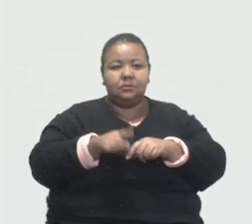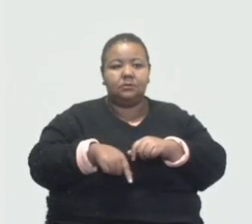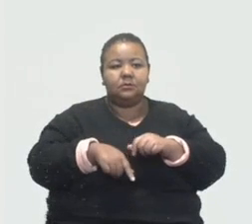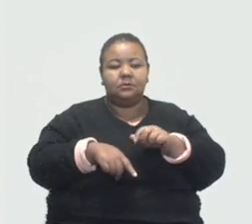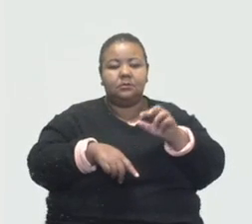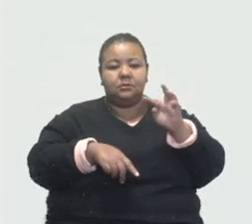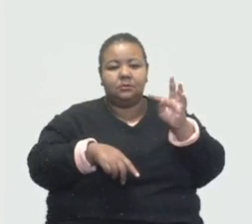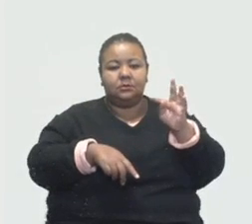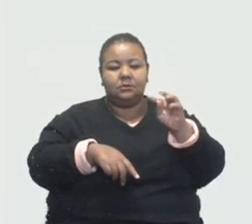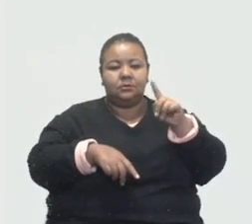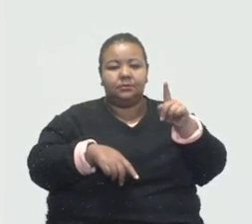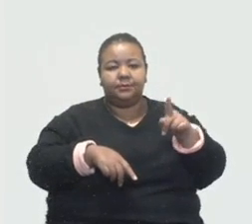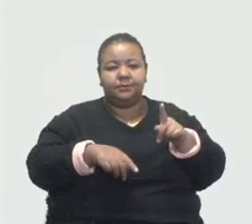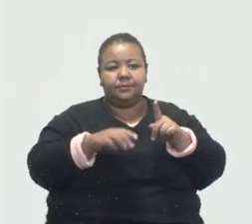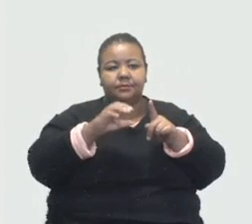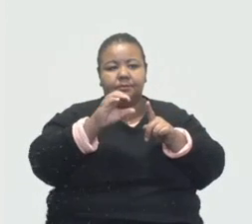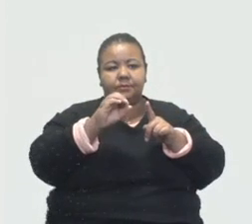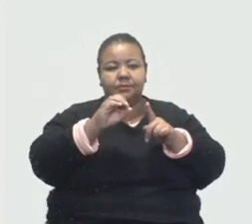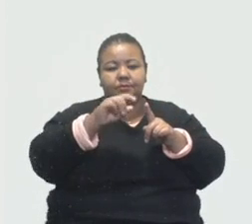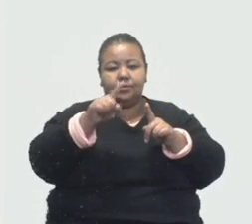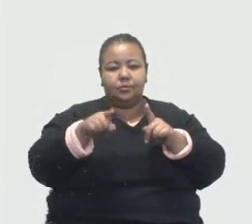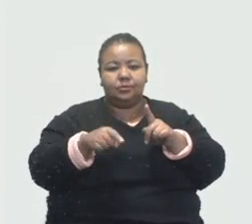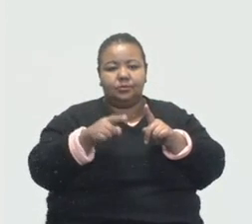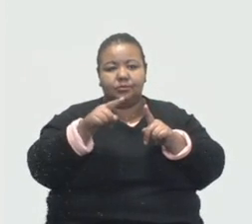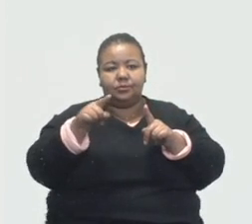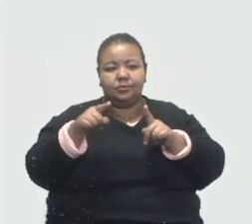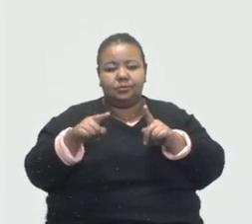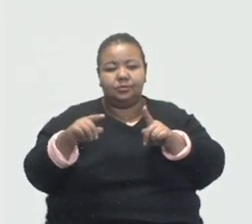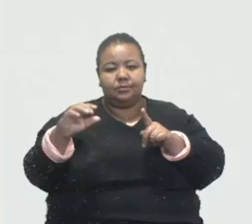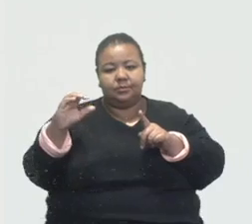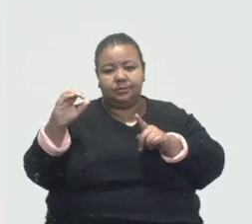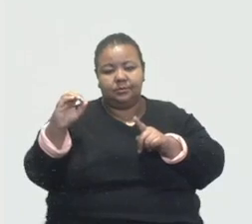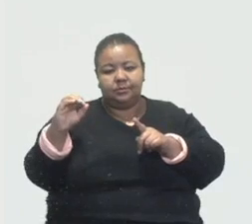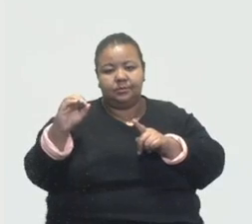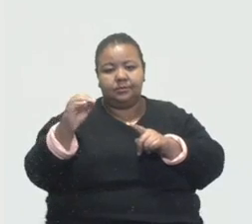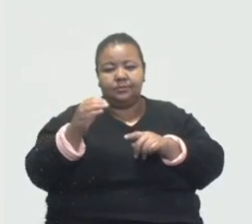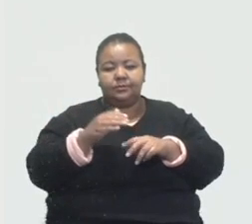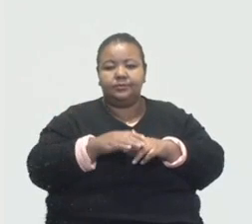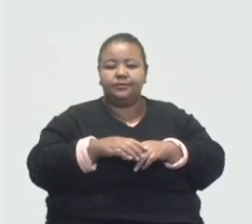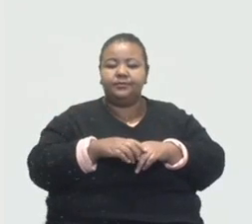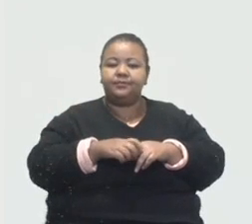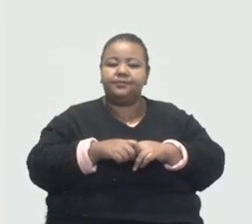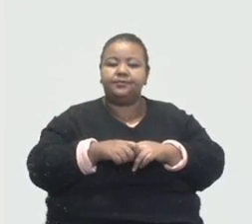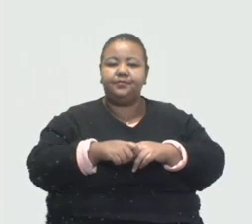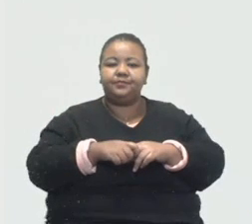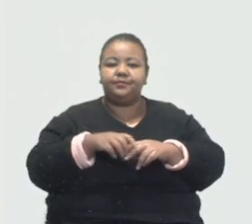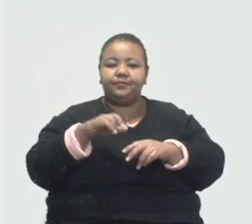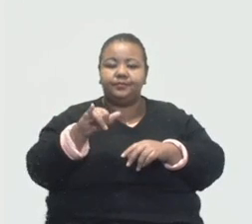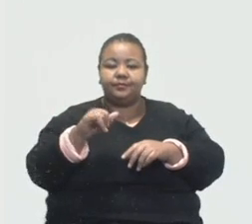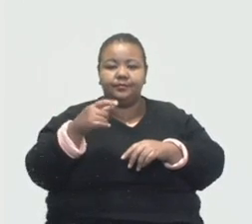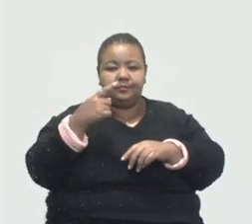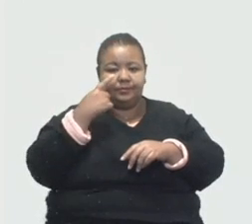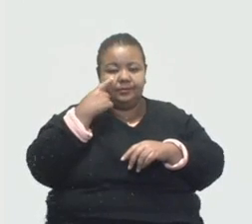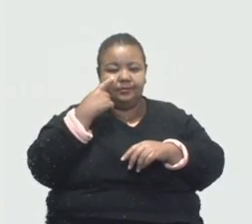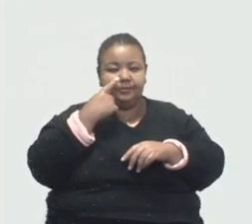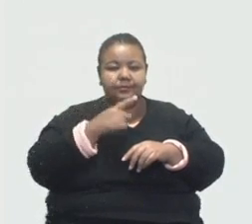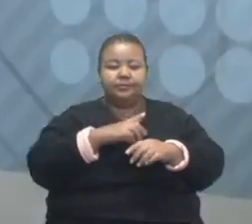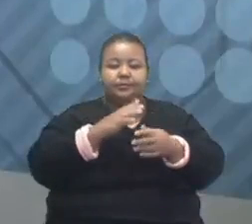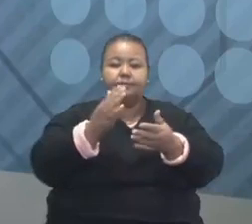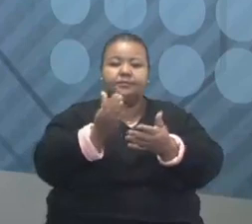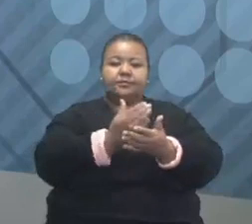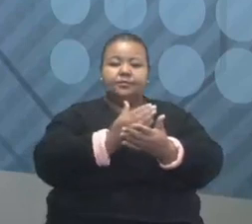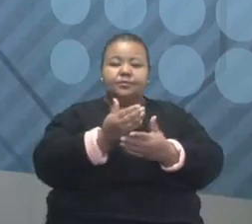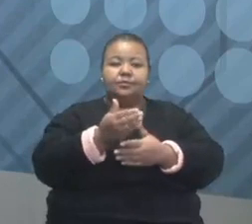que nós temos que o vetor nulo levou ao vetor nulo. Então, se você for verificar